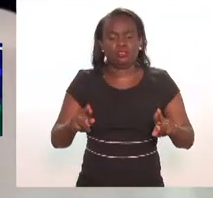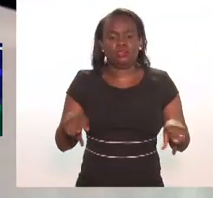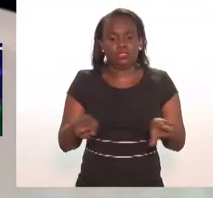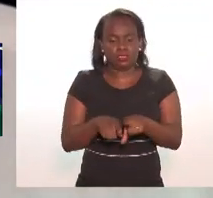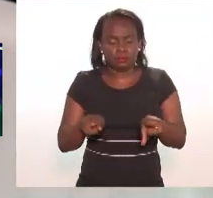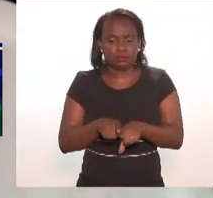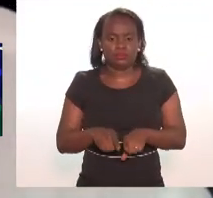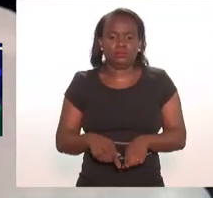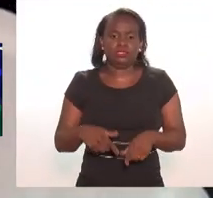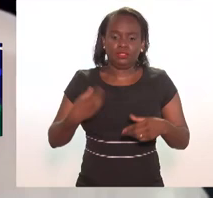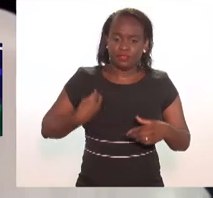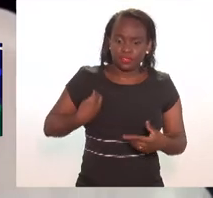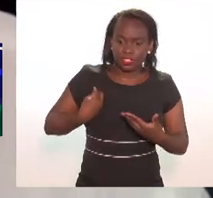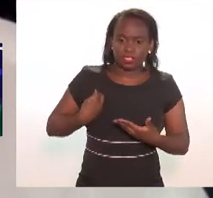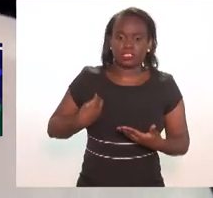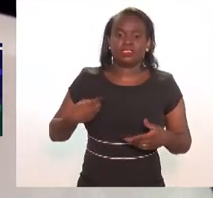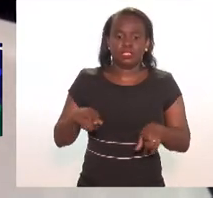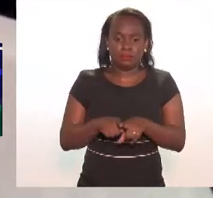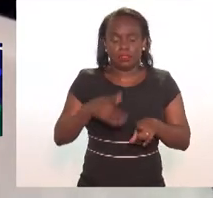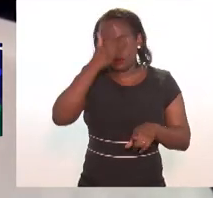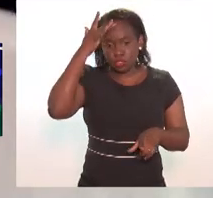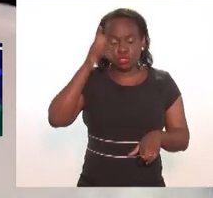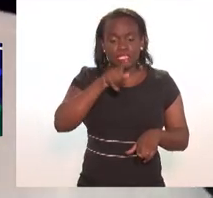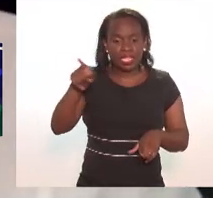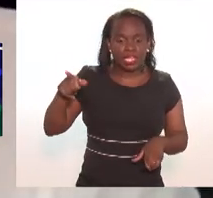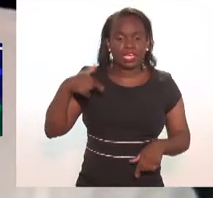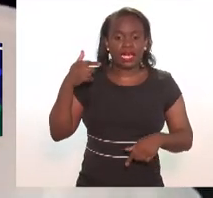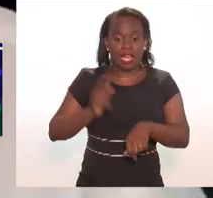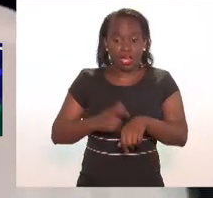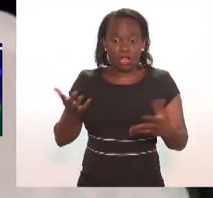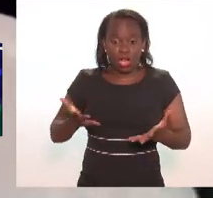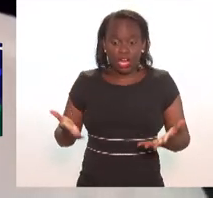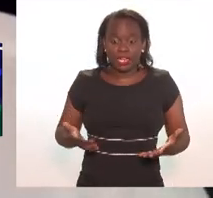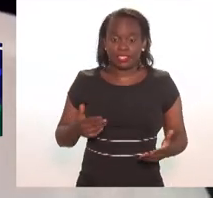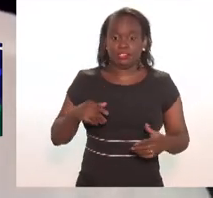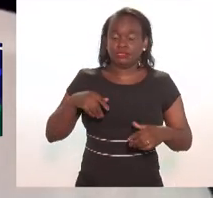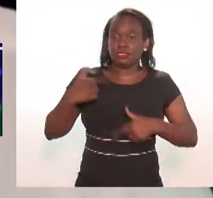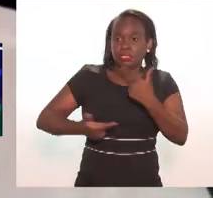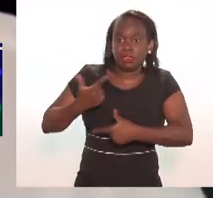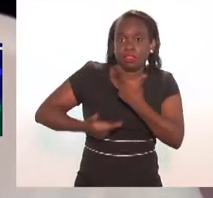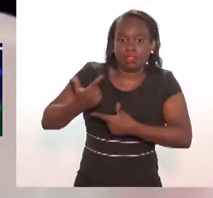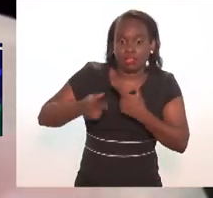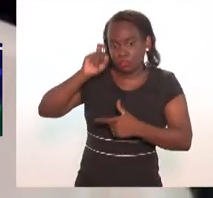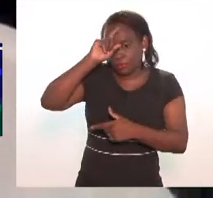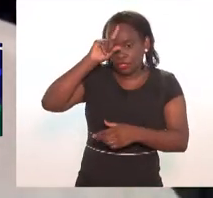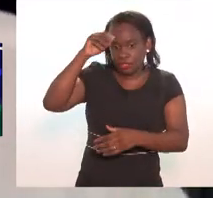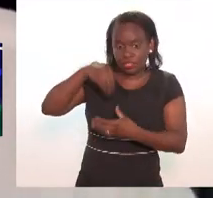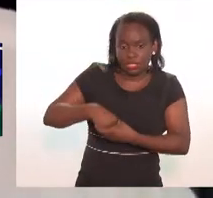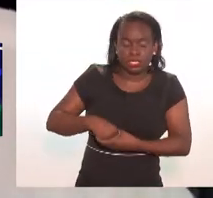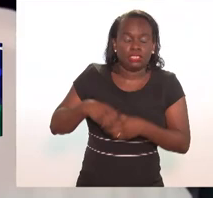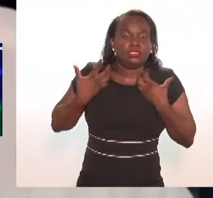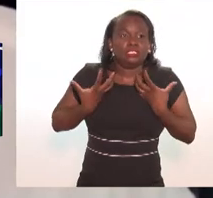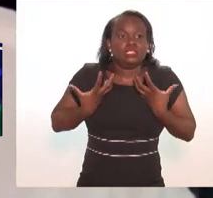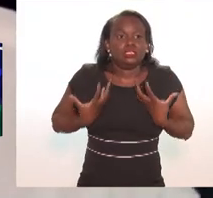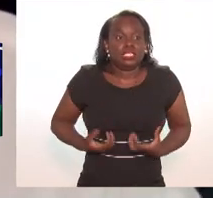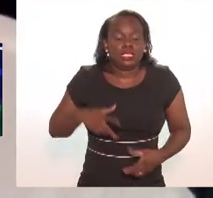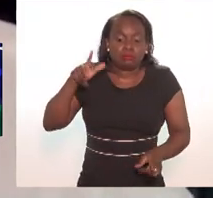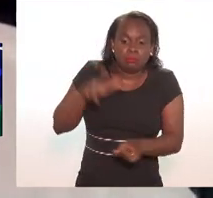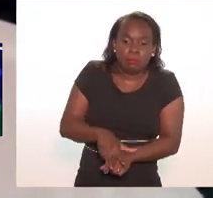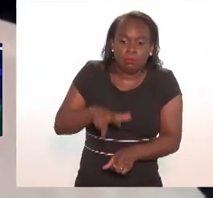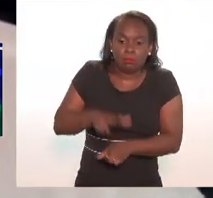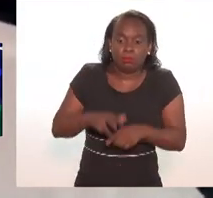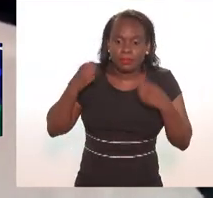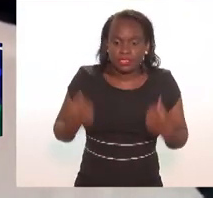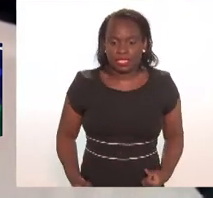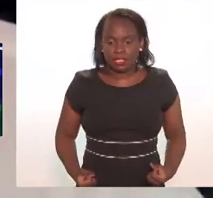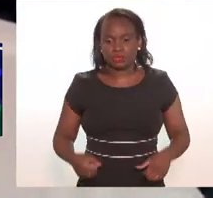respeito à vida e àqueles que estão lá, nesse momento agora de plantão, né, totalmente sobrecarregados. Então, fica